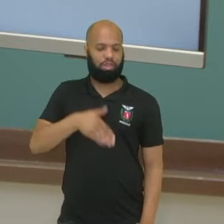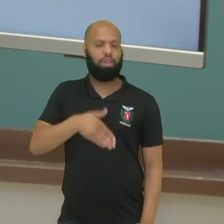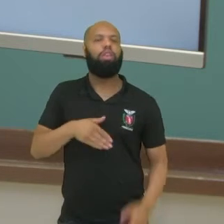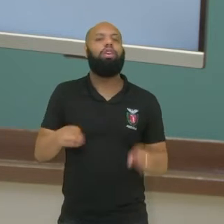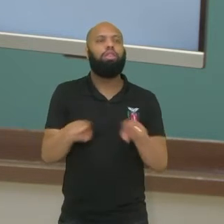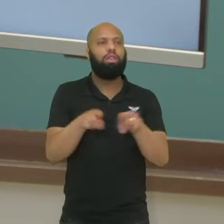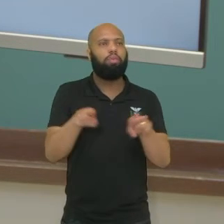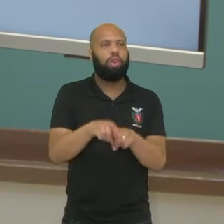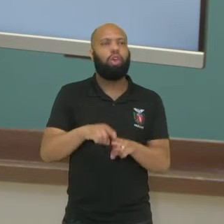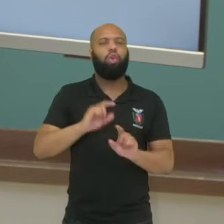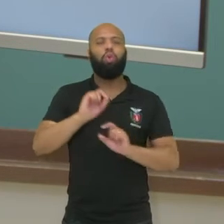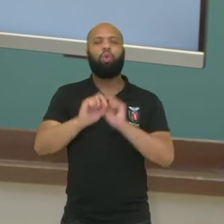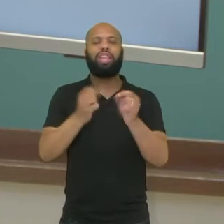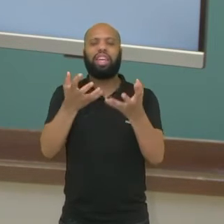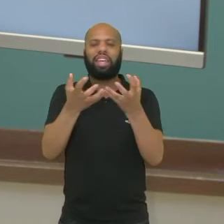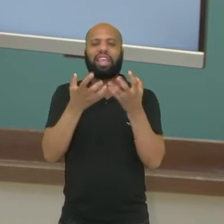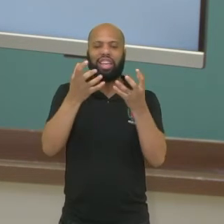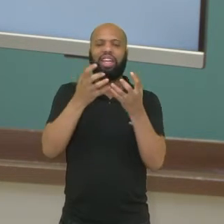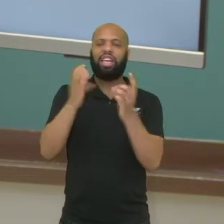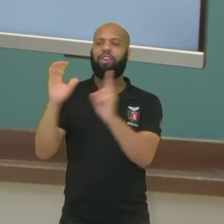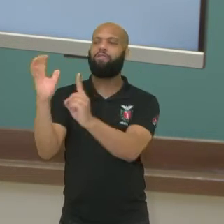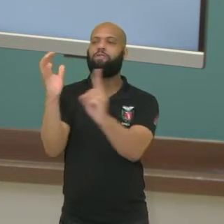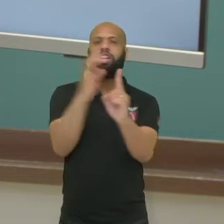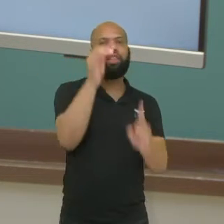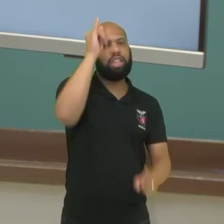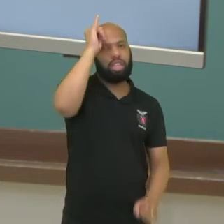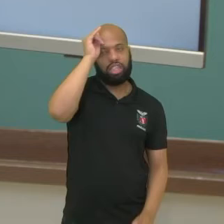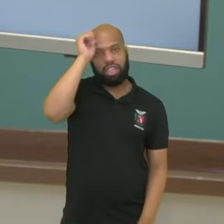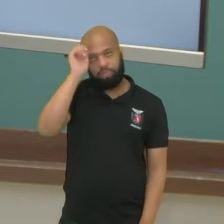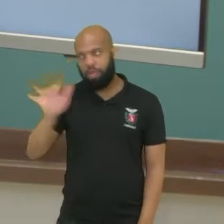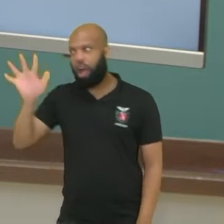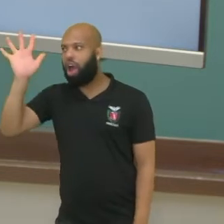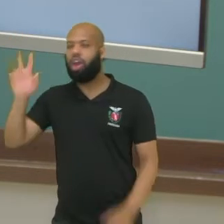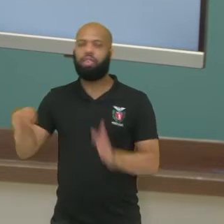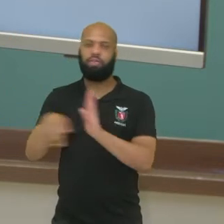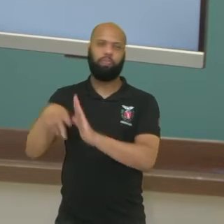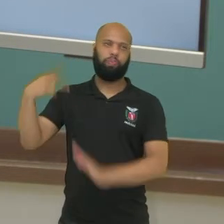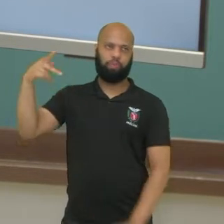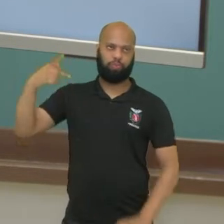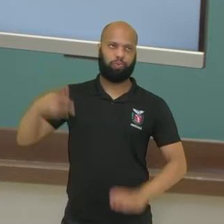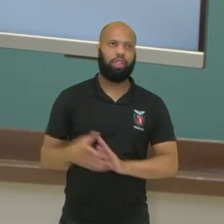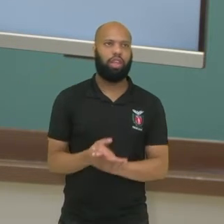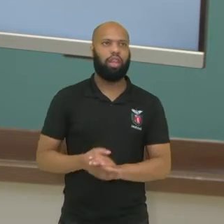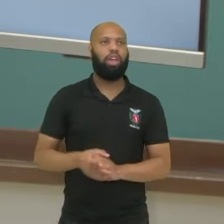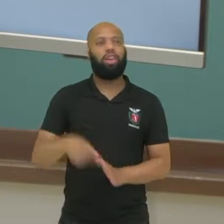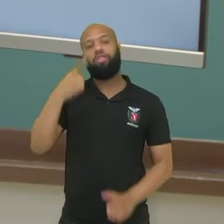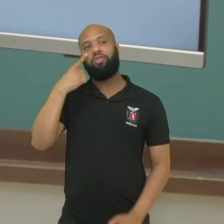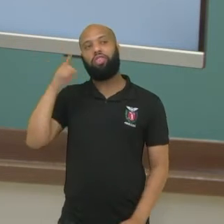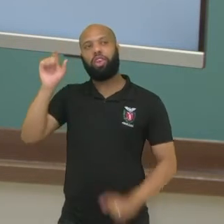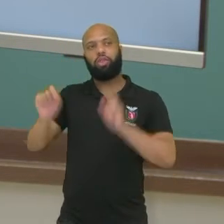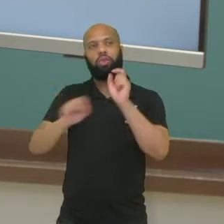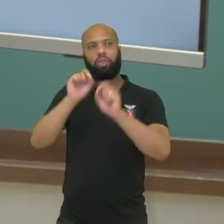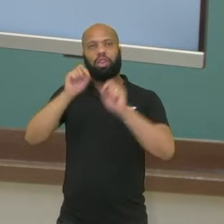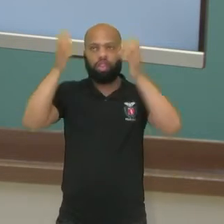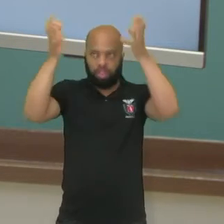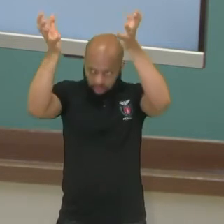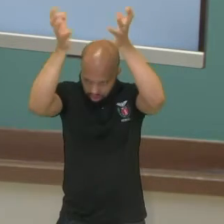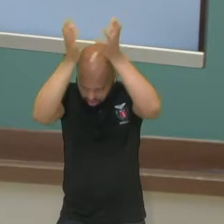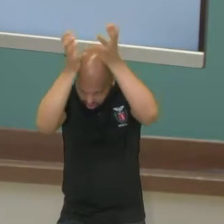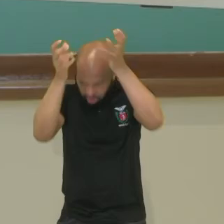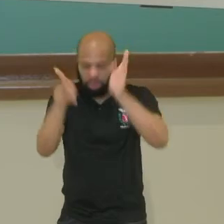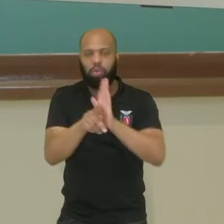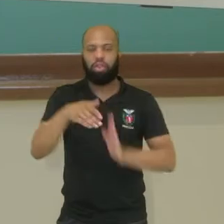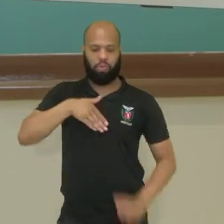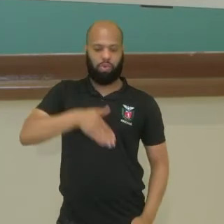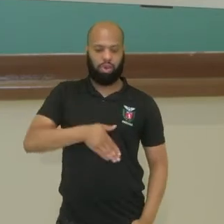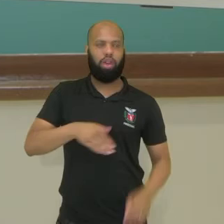Dessa construção imagética de Napoleão Bonaparte. E aqui a coroação de Napoleão Bonaparte, né? Então,